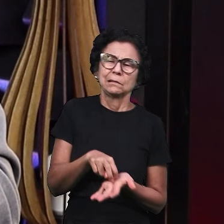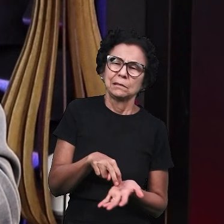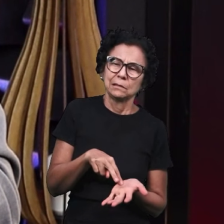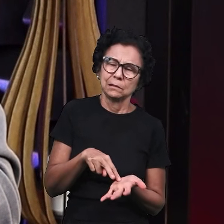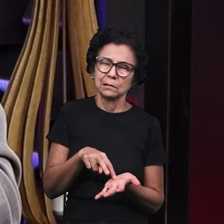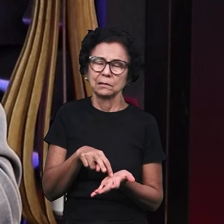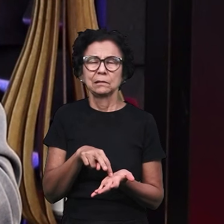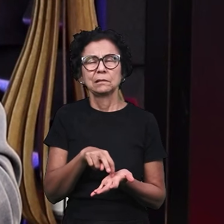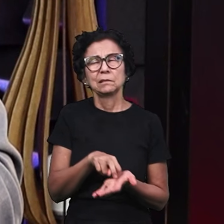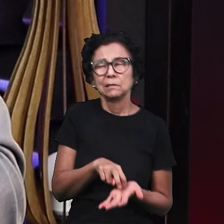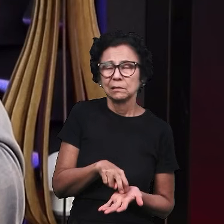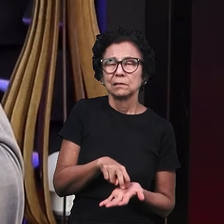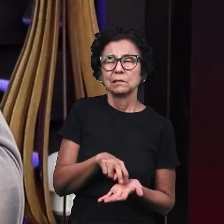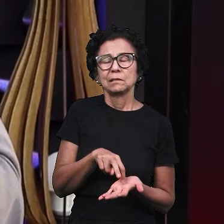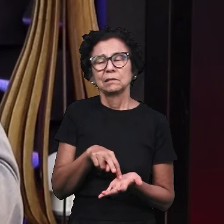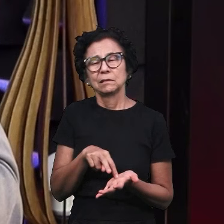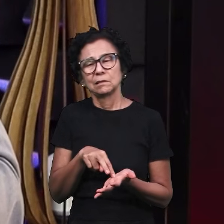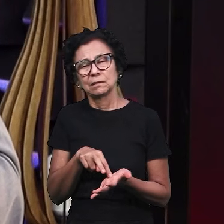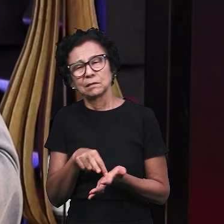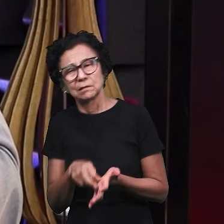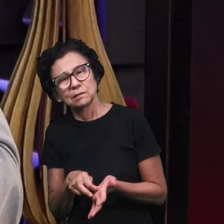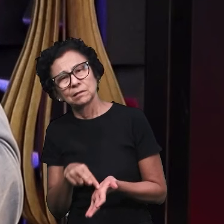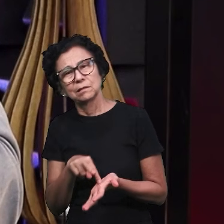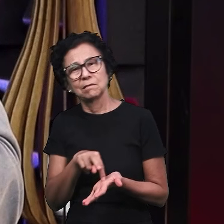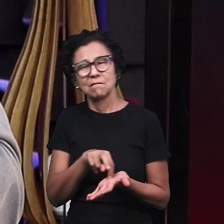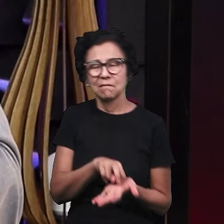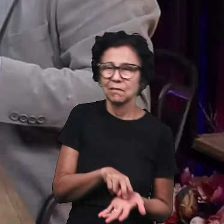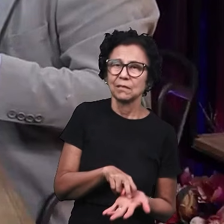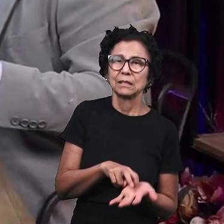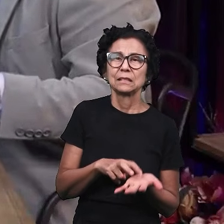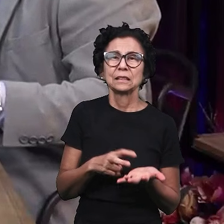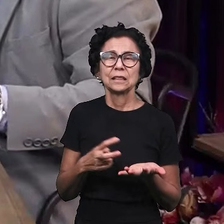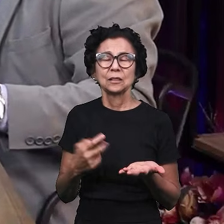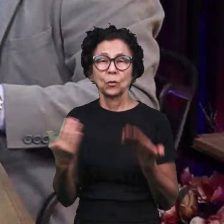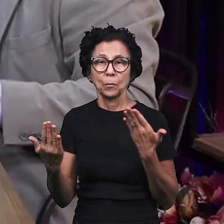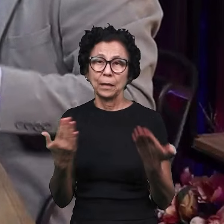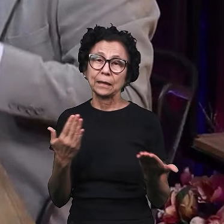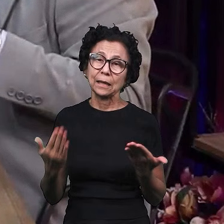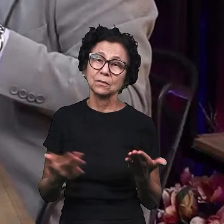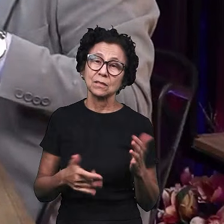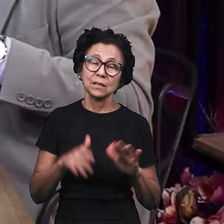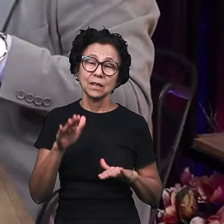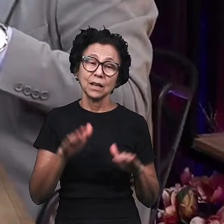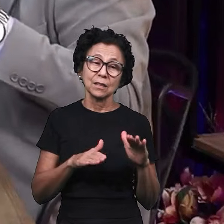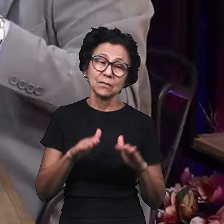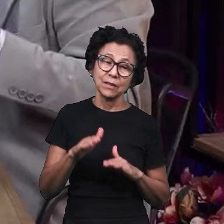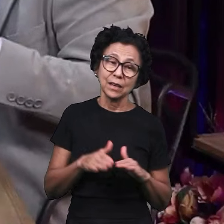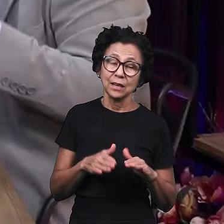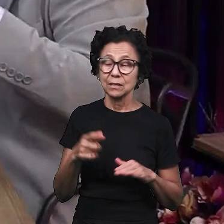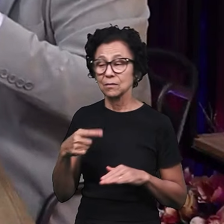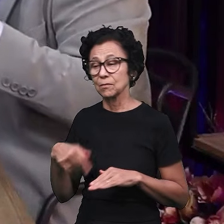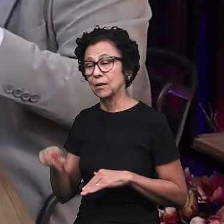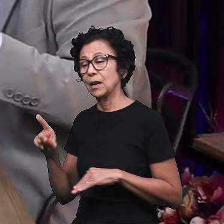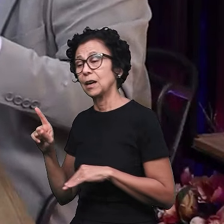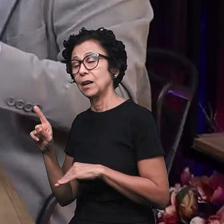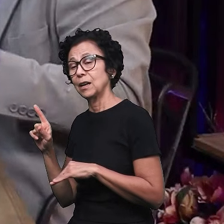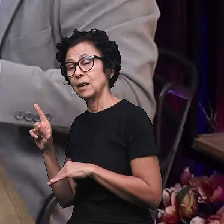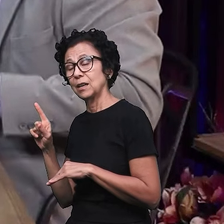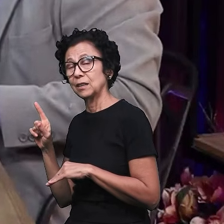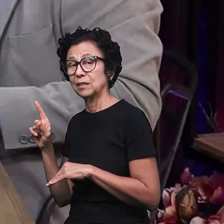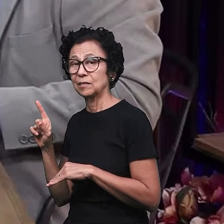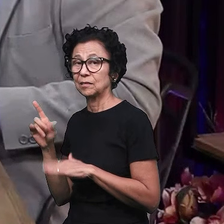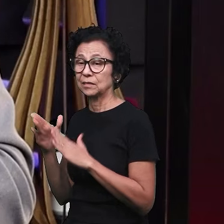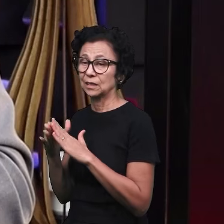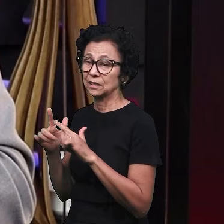caminha com dificuldade. Com inconstância. Com inconstância, né? Claudicando. Talvez, pastor, você está dizendo no seu